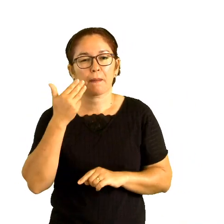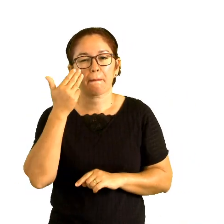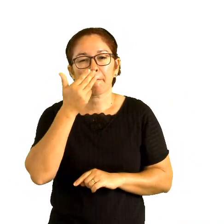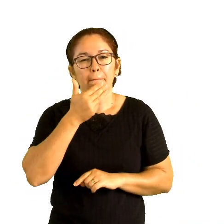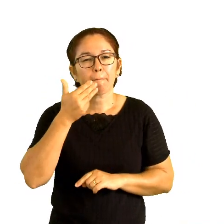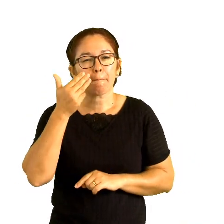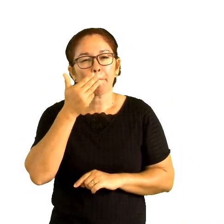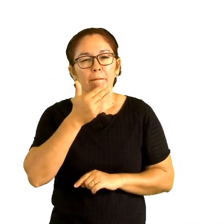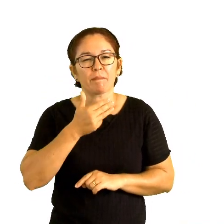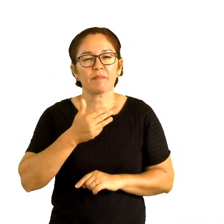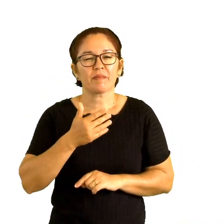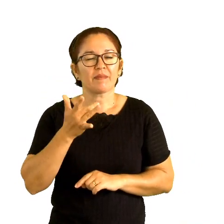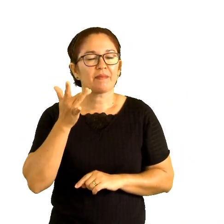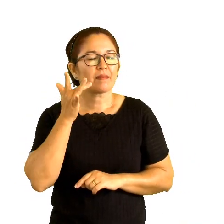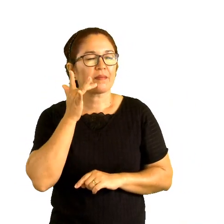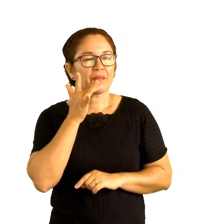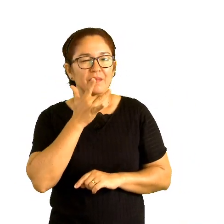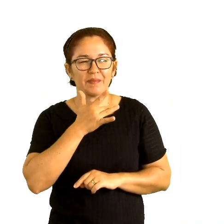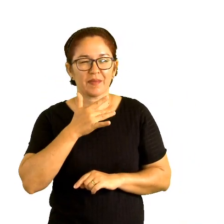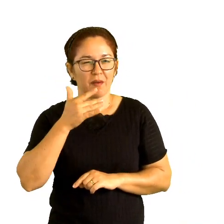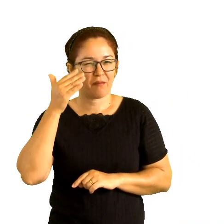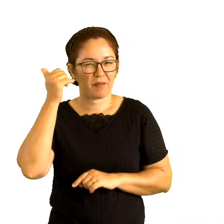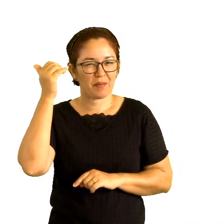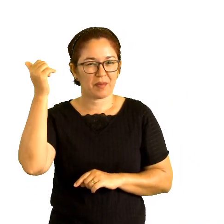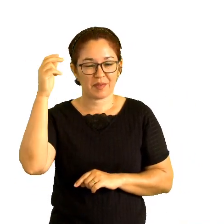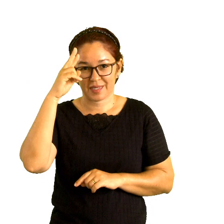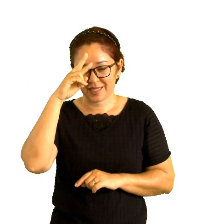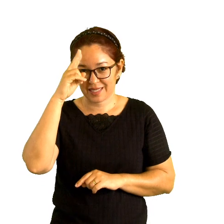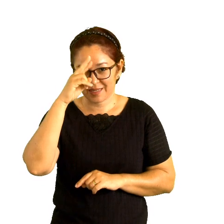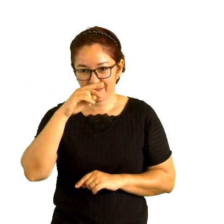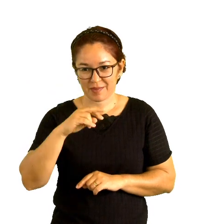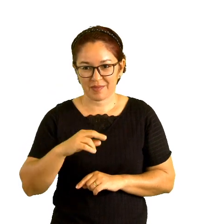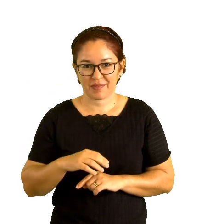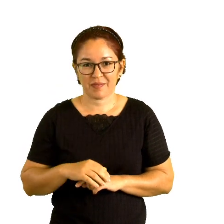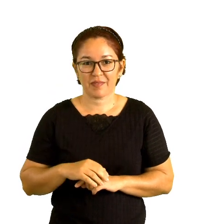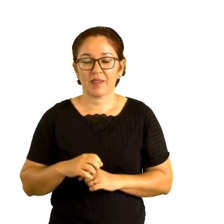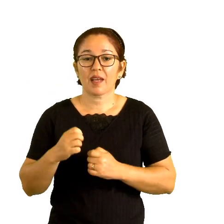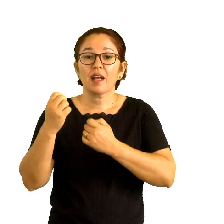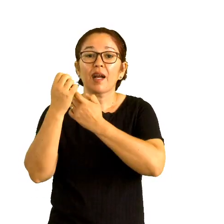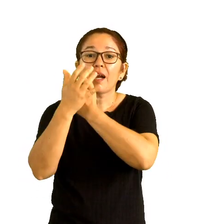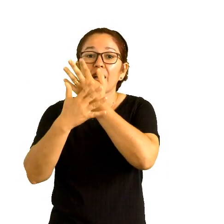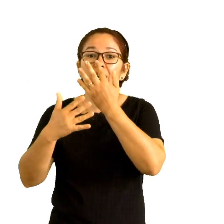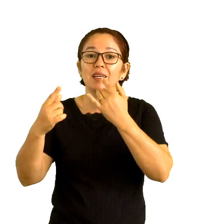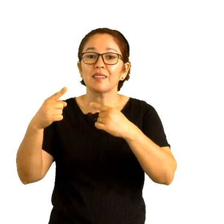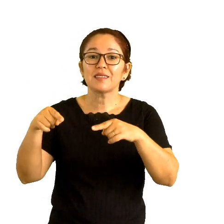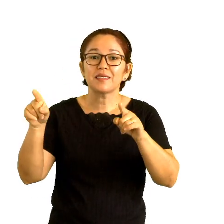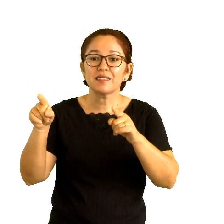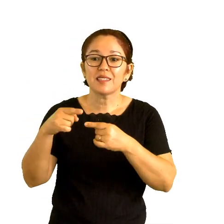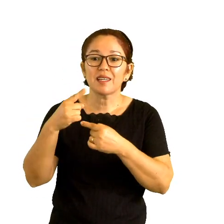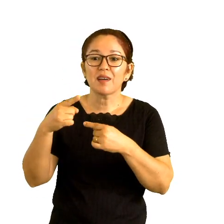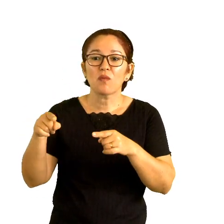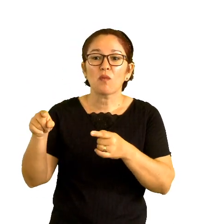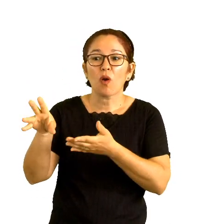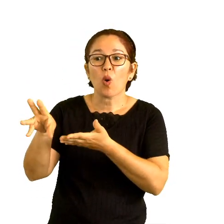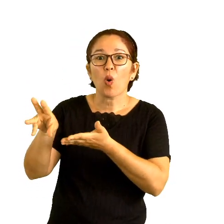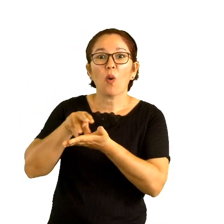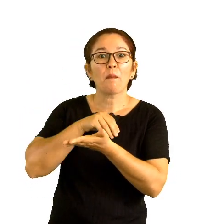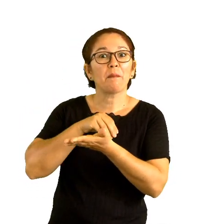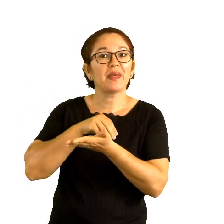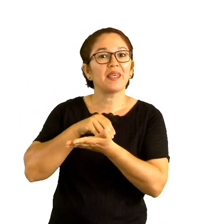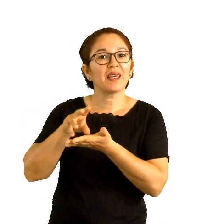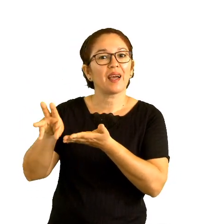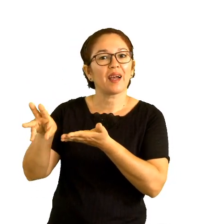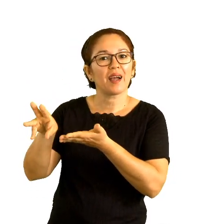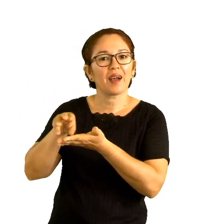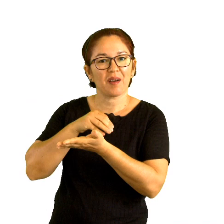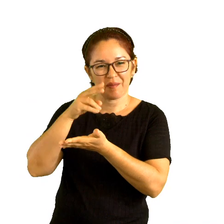famoso, aonde ele usa o trecho de uma música de Rita Lee para ser o logotipo ali